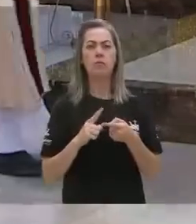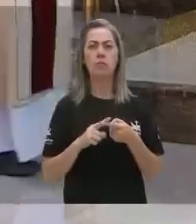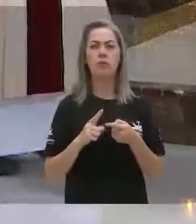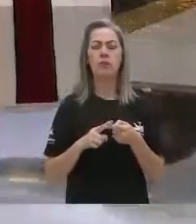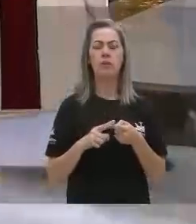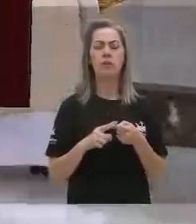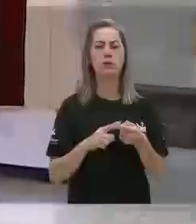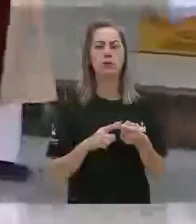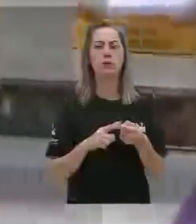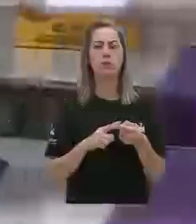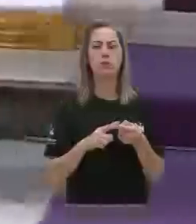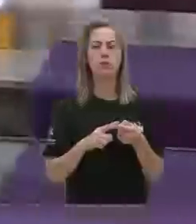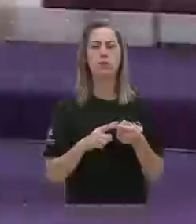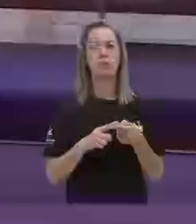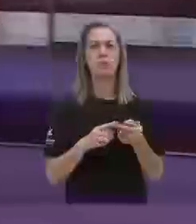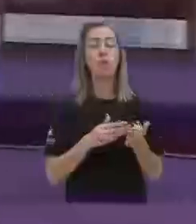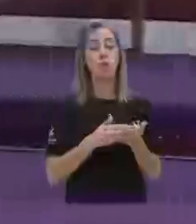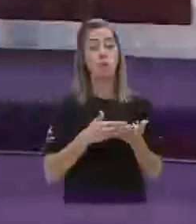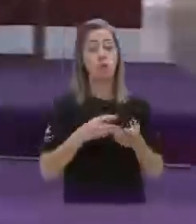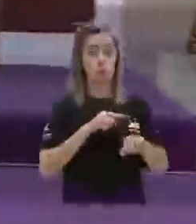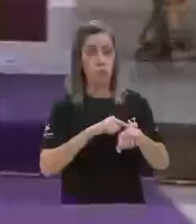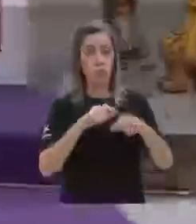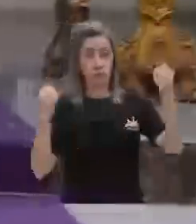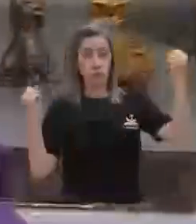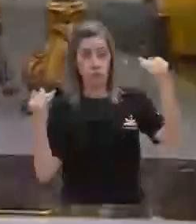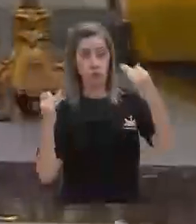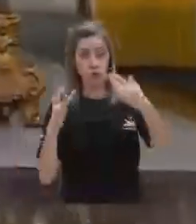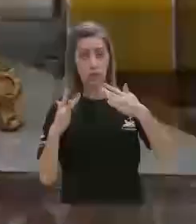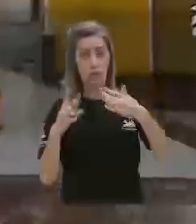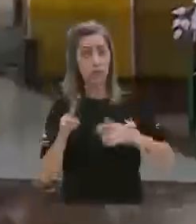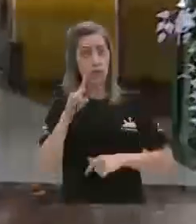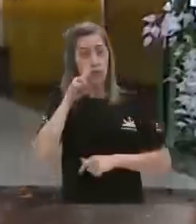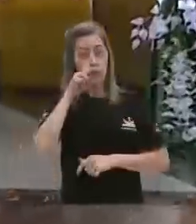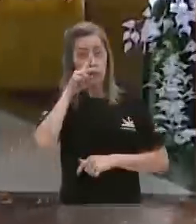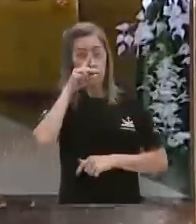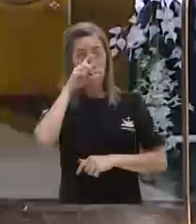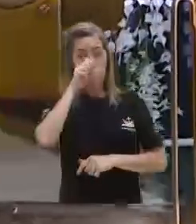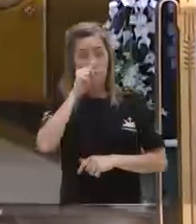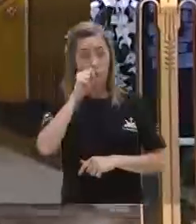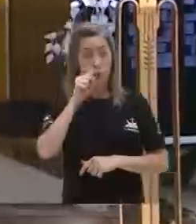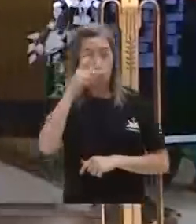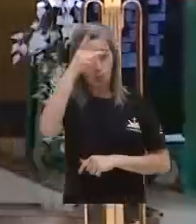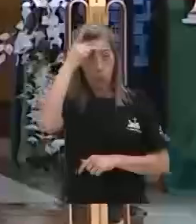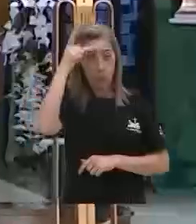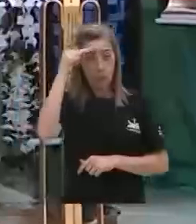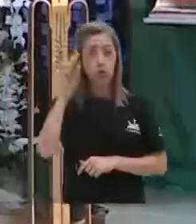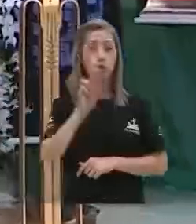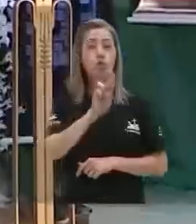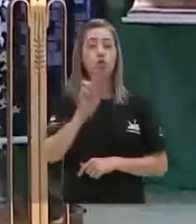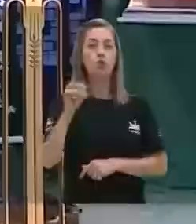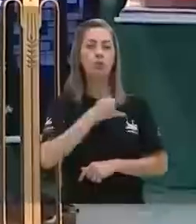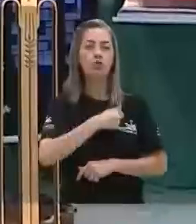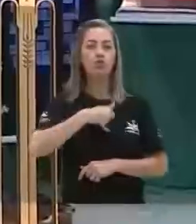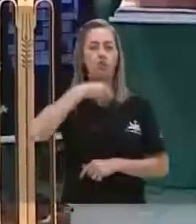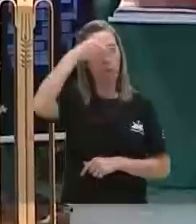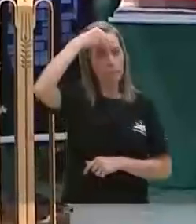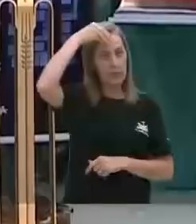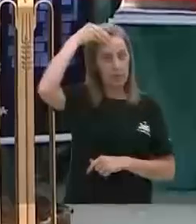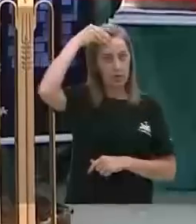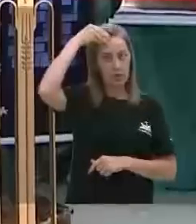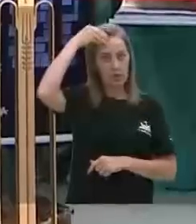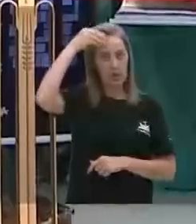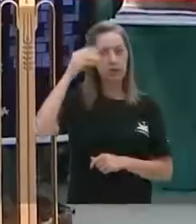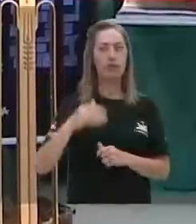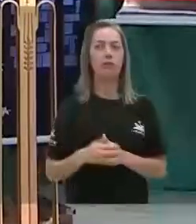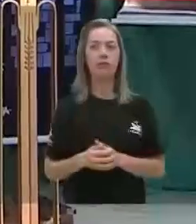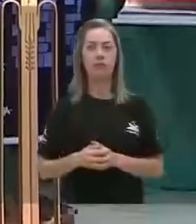começou ao Advento, é muito forte um personagem chamado João Batista.